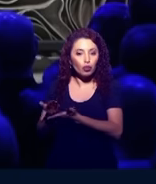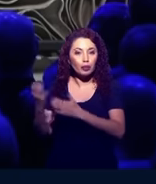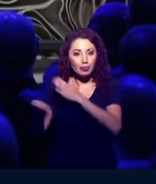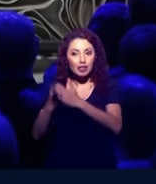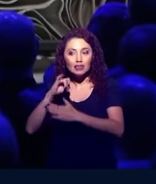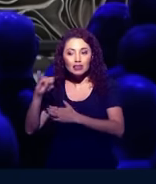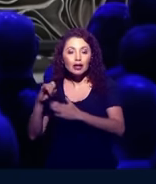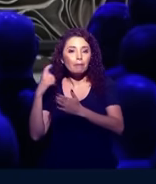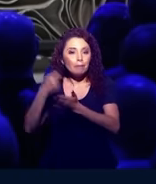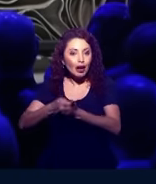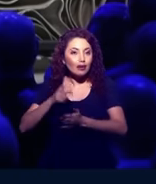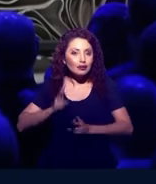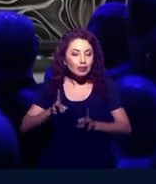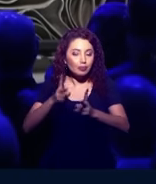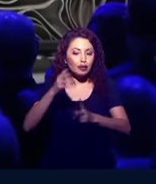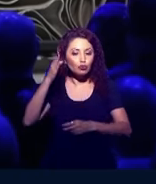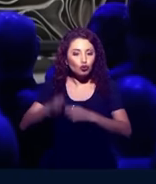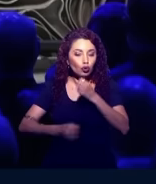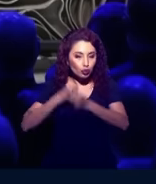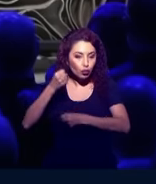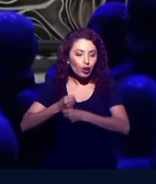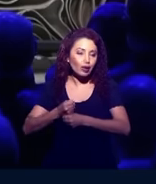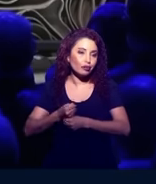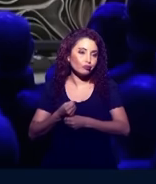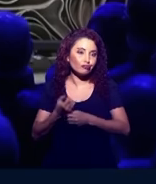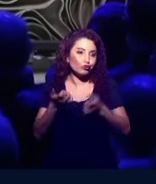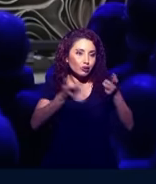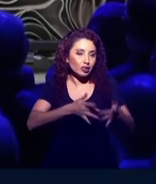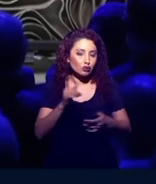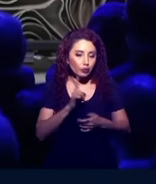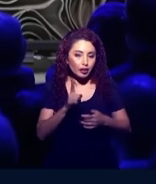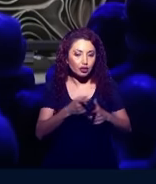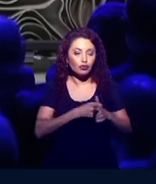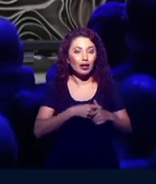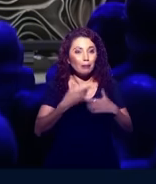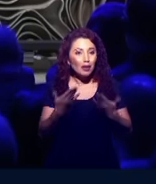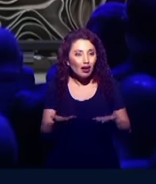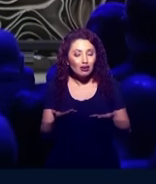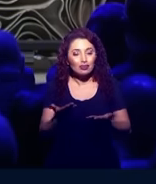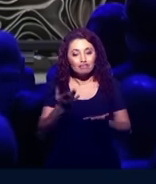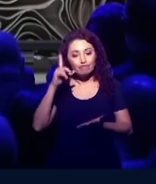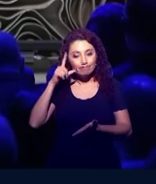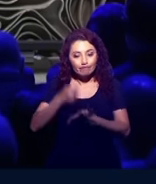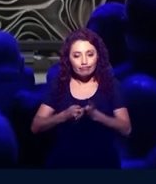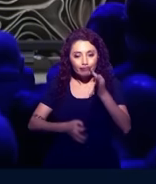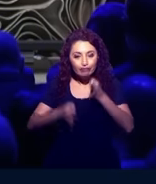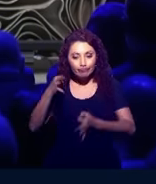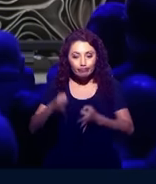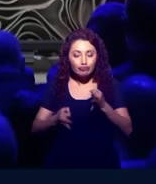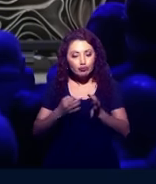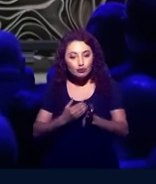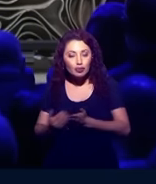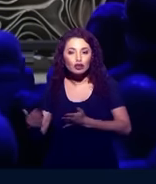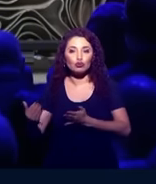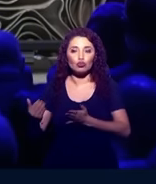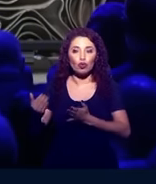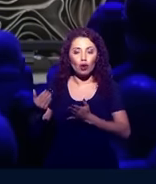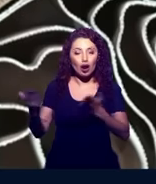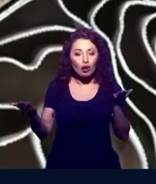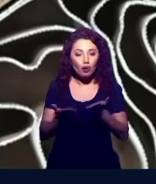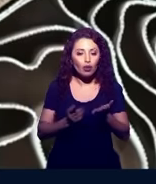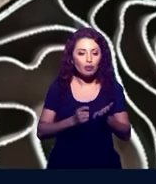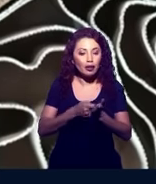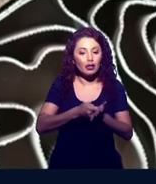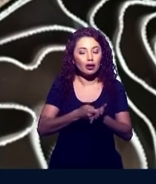ficado um estoque só que isso foi se acumulando e de repente esse estoque todo por decisão judicial começou a ser compensado agora o